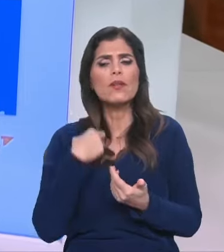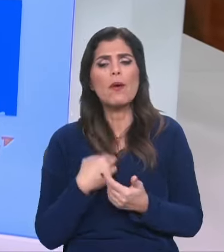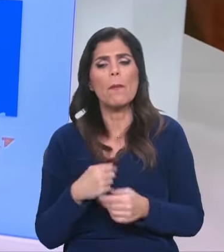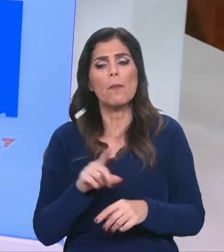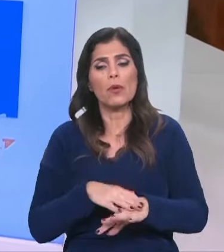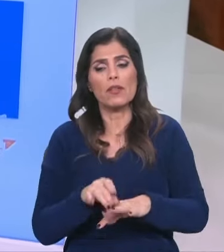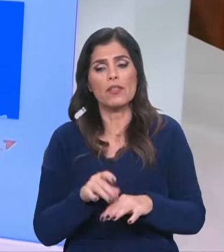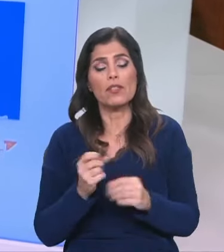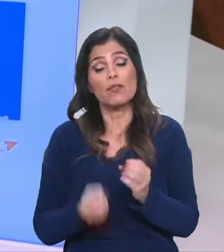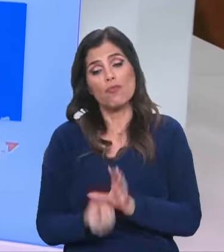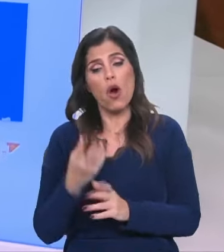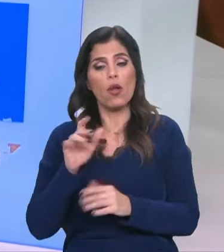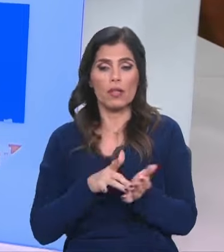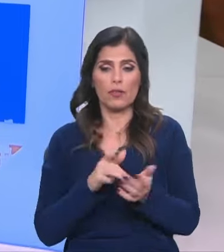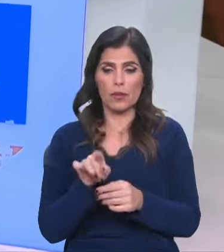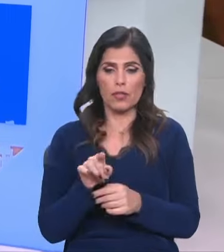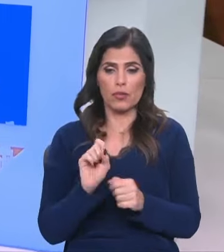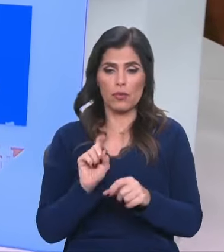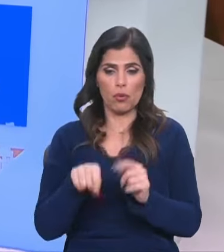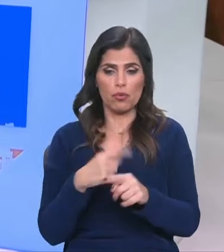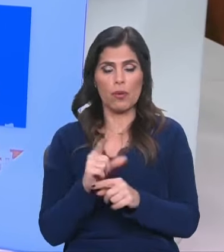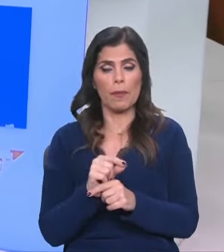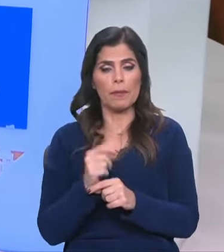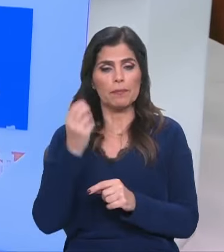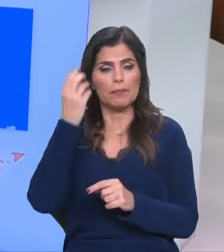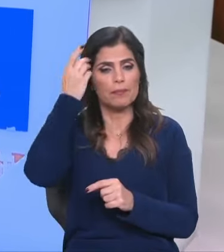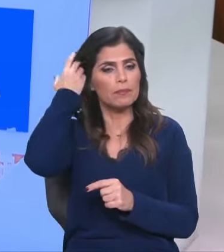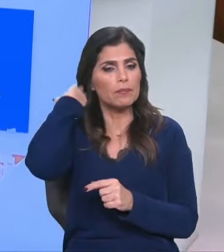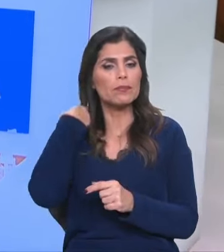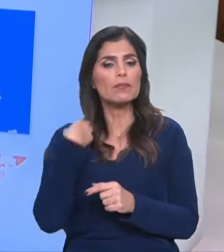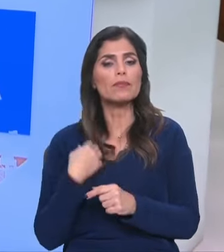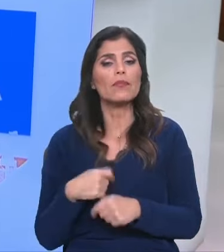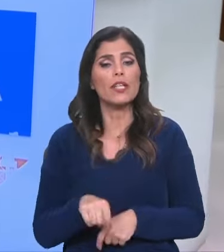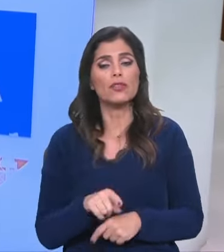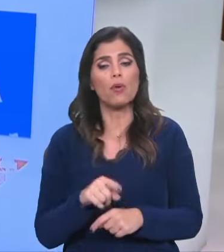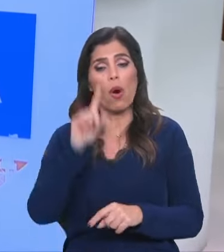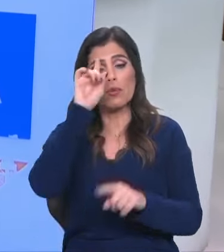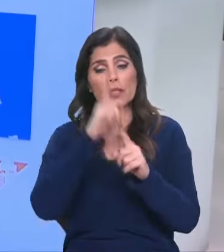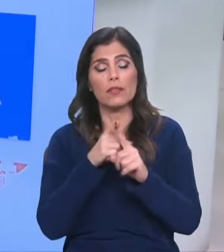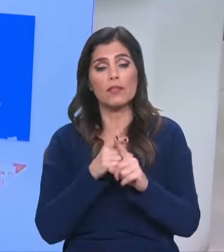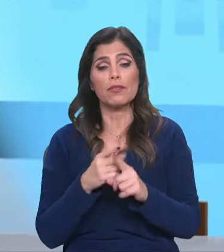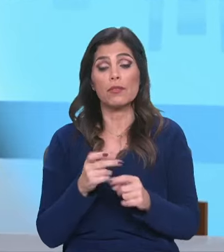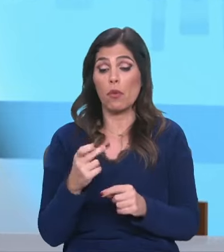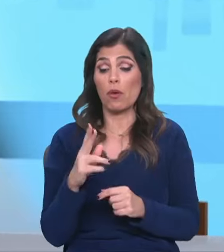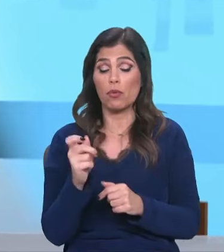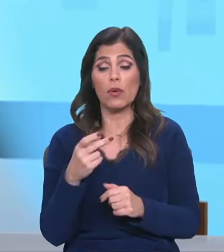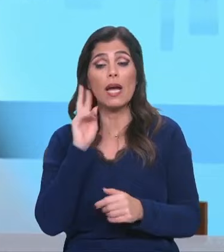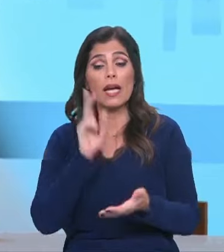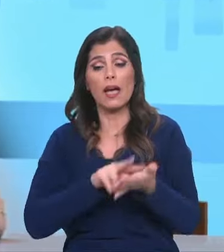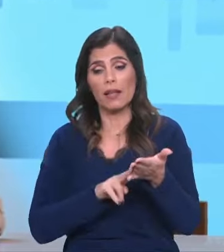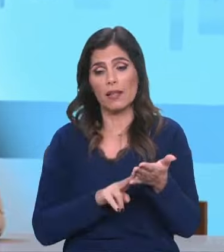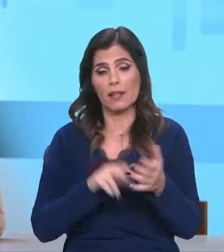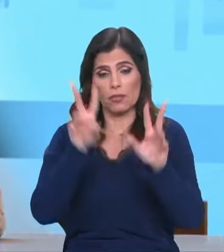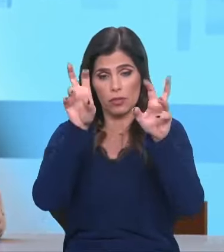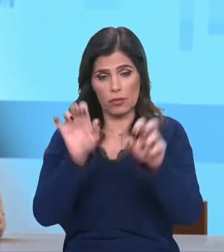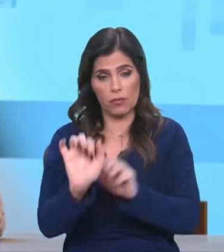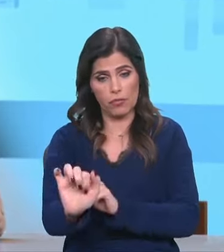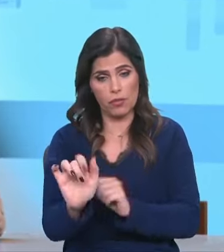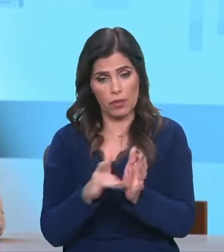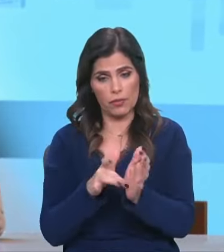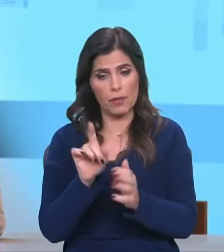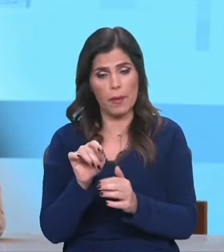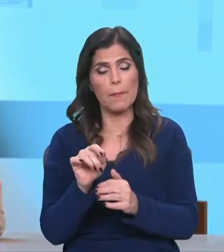livro e todos os outros que já publiquei. Esse é o propósito do autor? Esse é também o acolhimento que os leitores têm dos seus títulos?